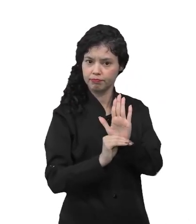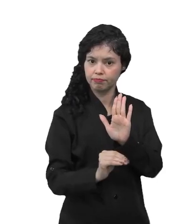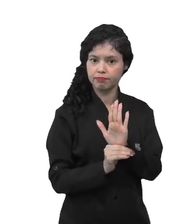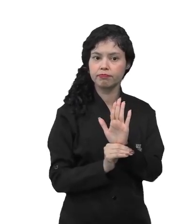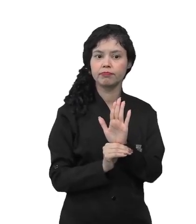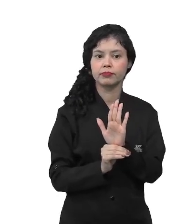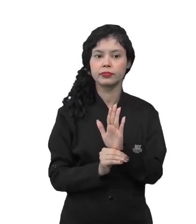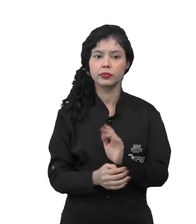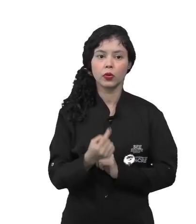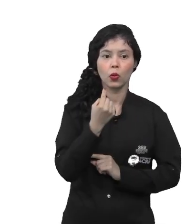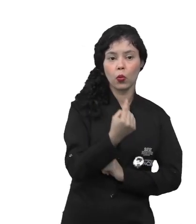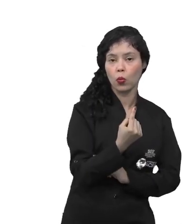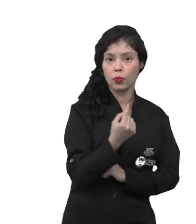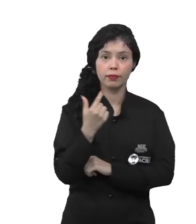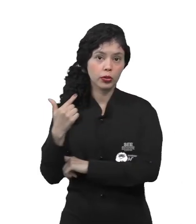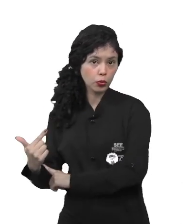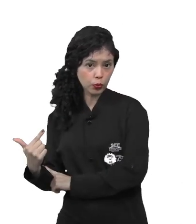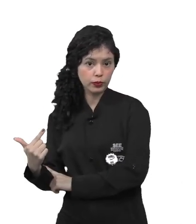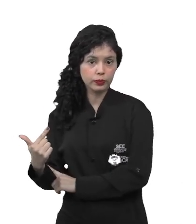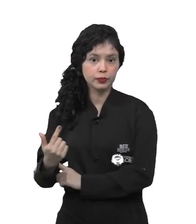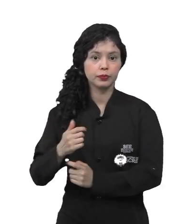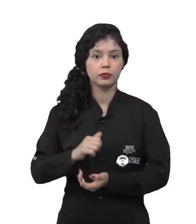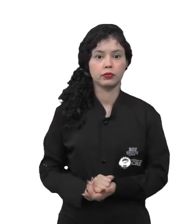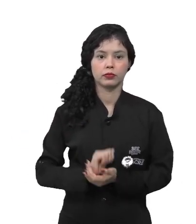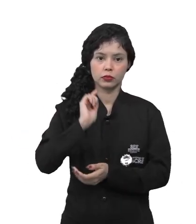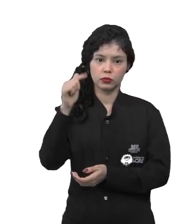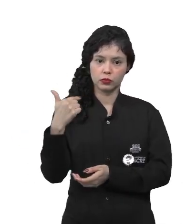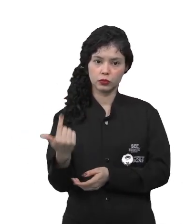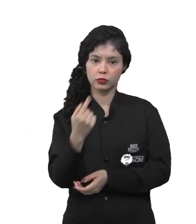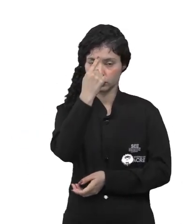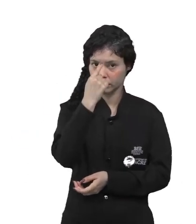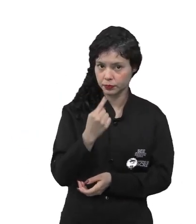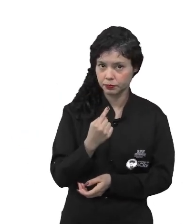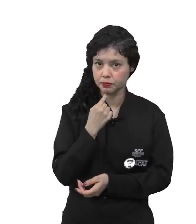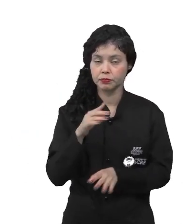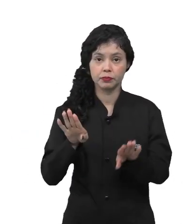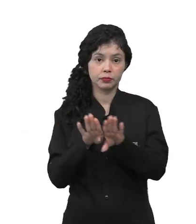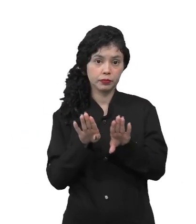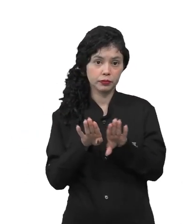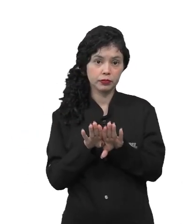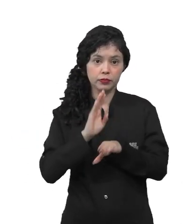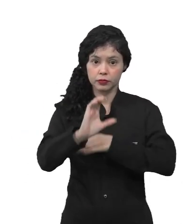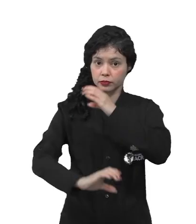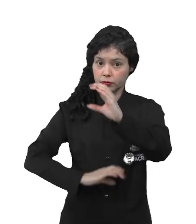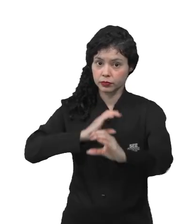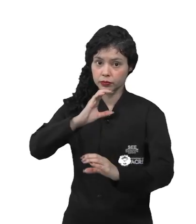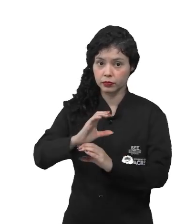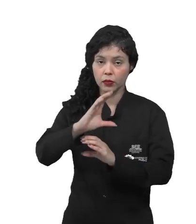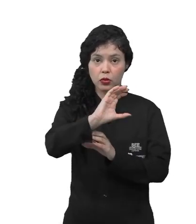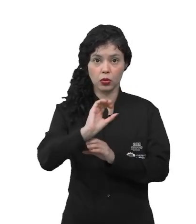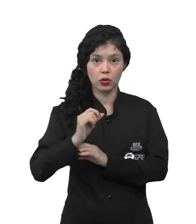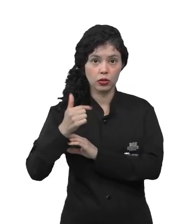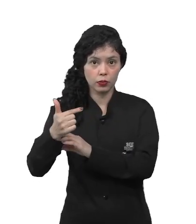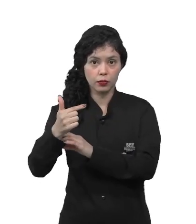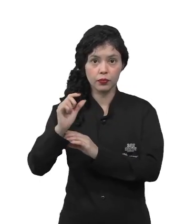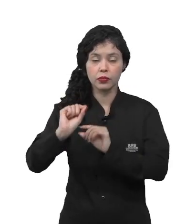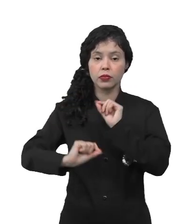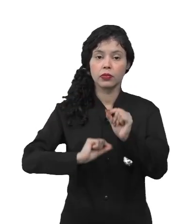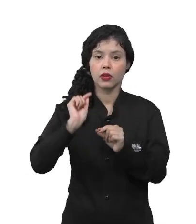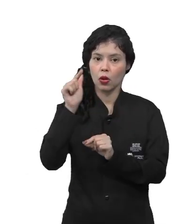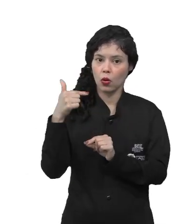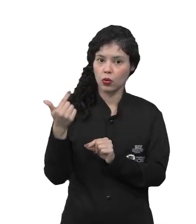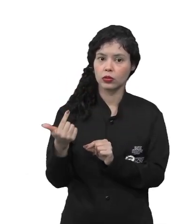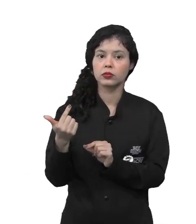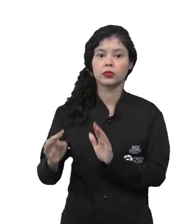1 e a etapa de número 2. E no outro lado da imagem, nós temos o ciclo do carbono, com também